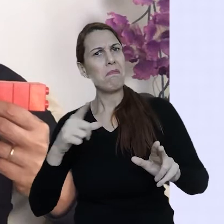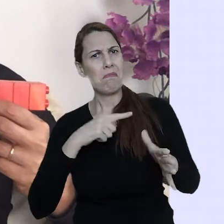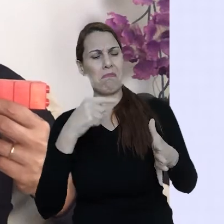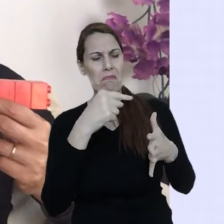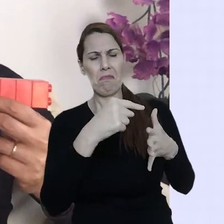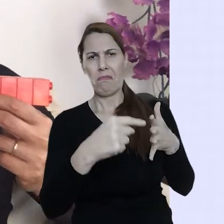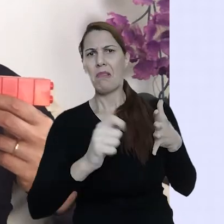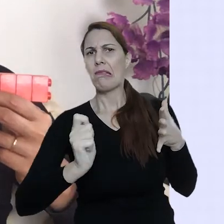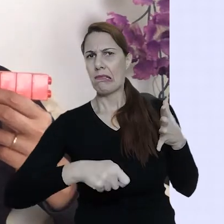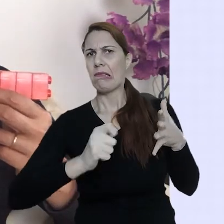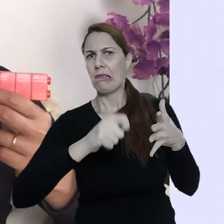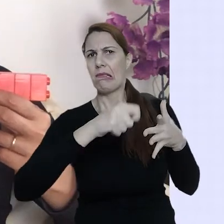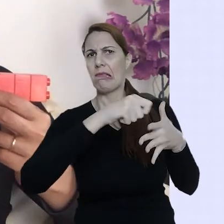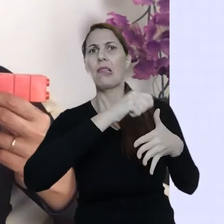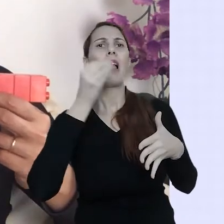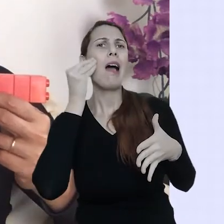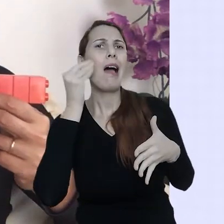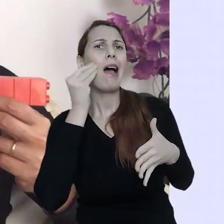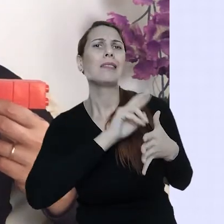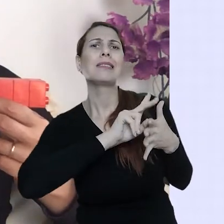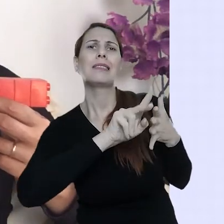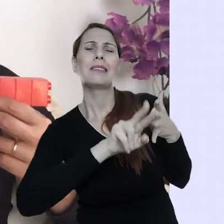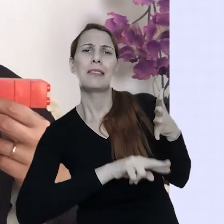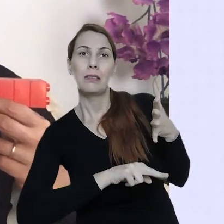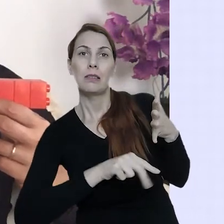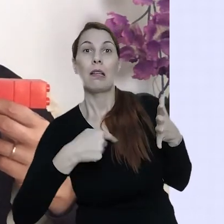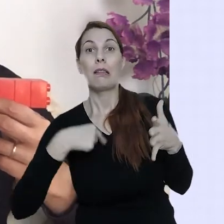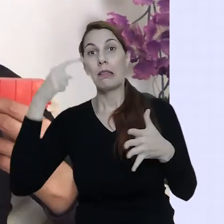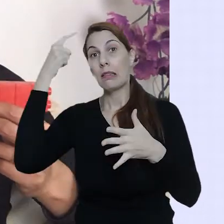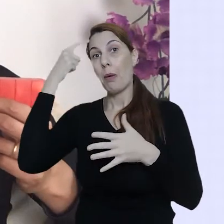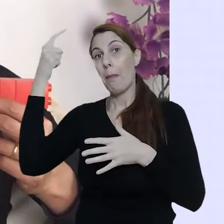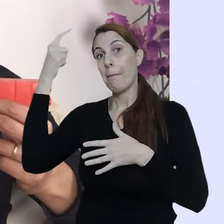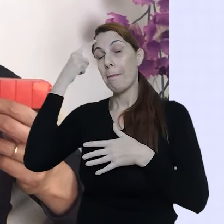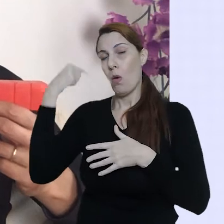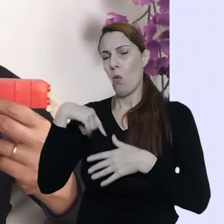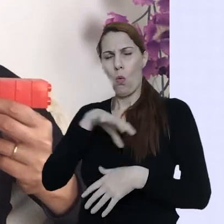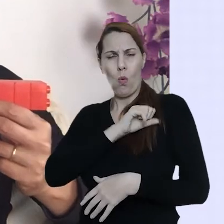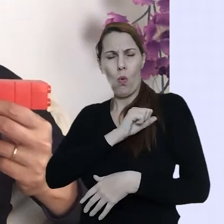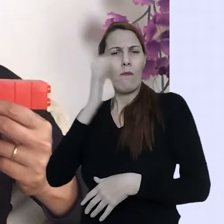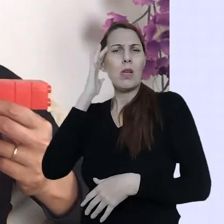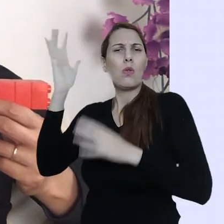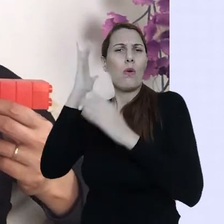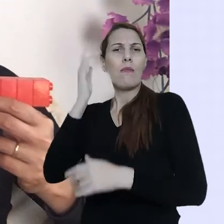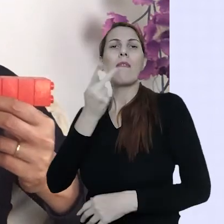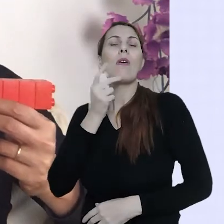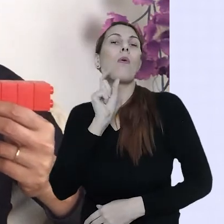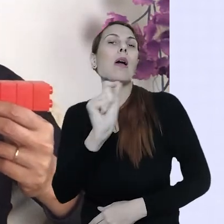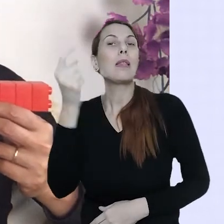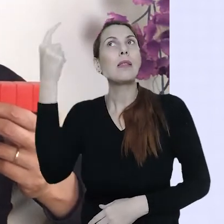Eu gosto muito de uma filosofia de gestão chamado pensamento enxuto,